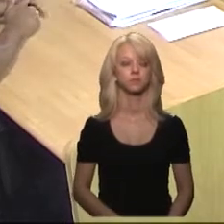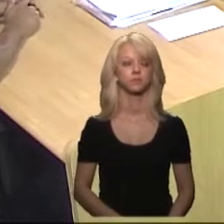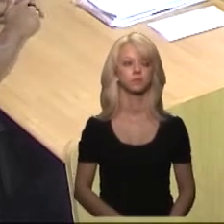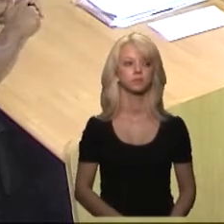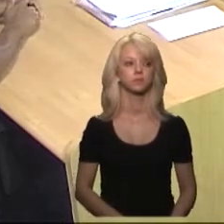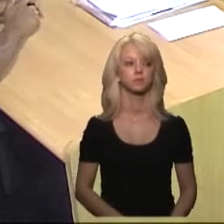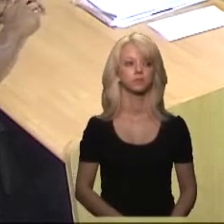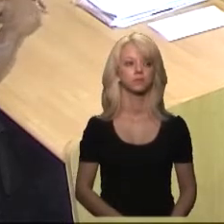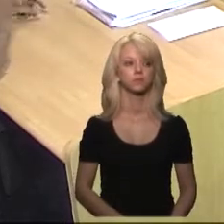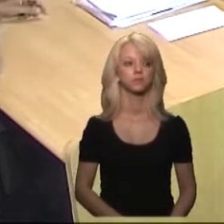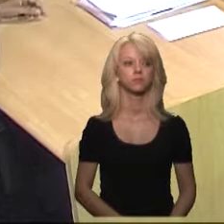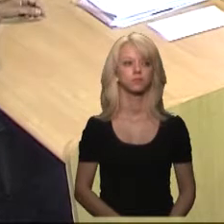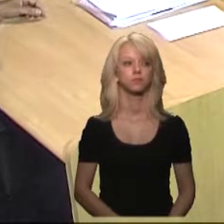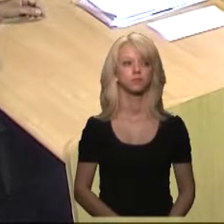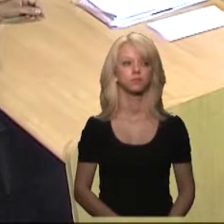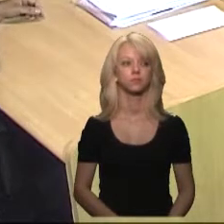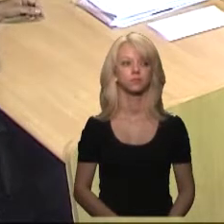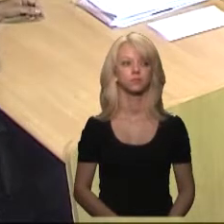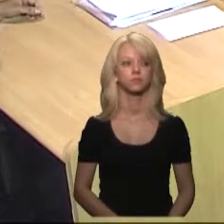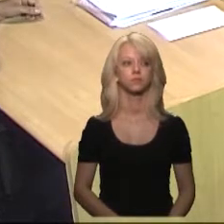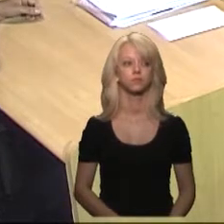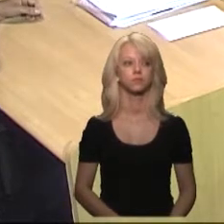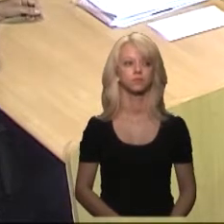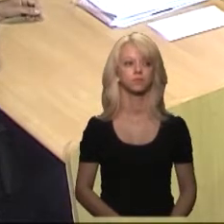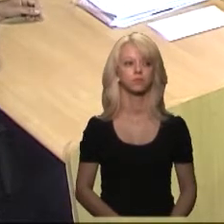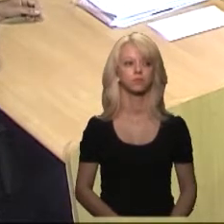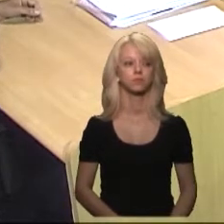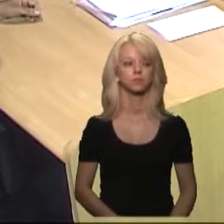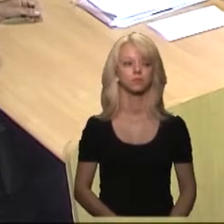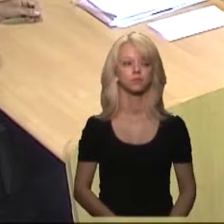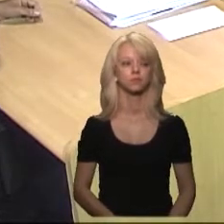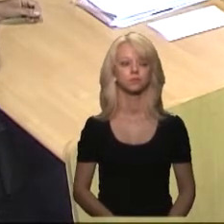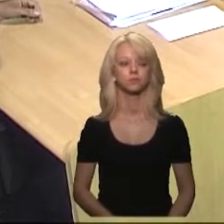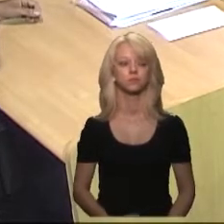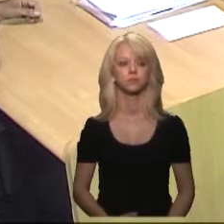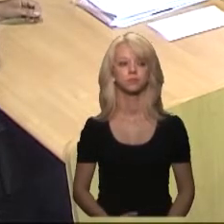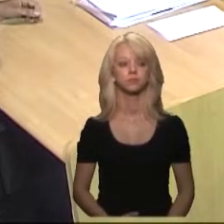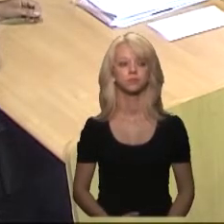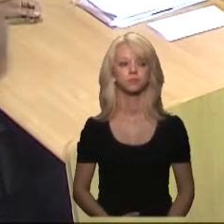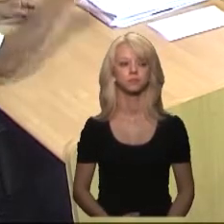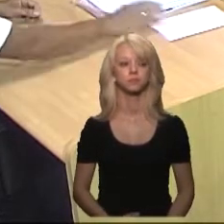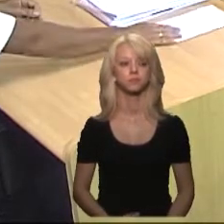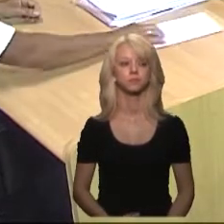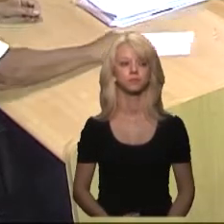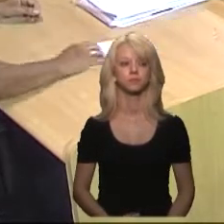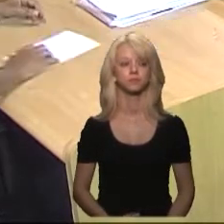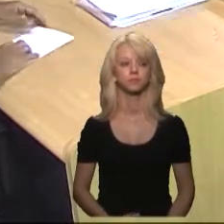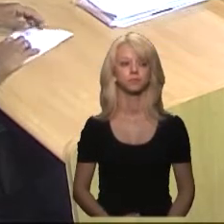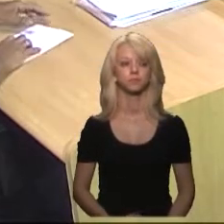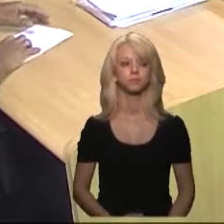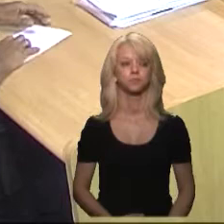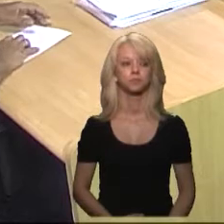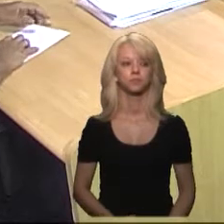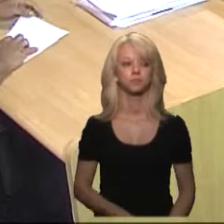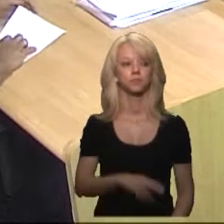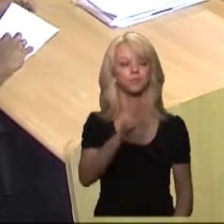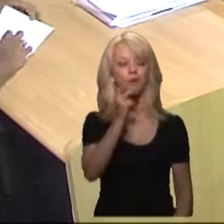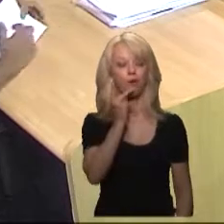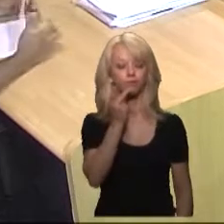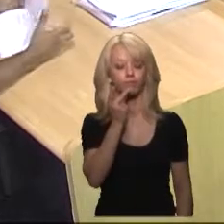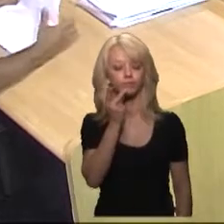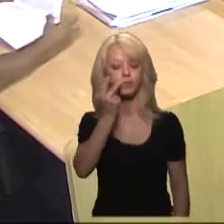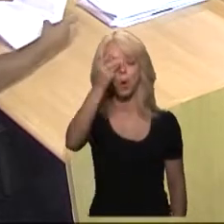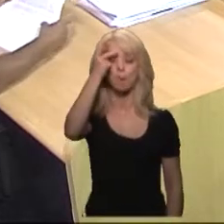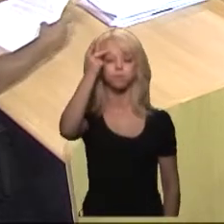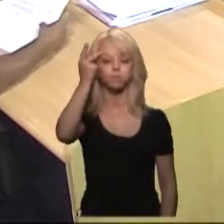como ambulante, como feirante, como coisa, como prestador de serviço, não tem carteira assinada. Ela vai falar, aí eu